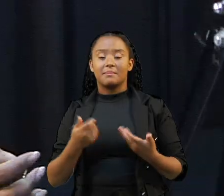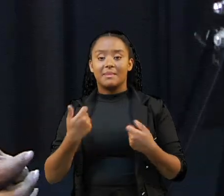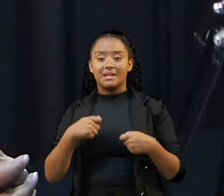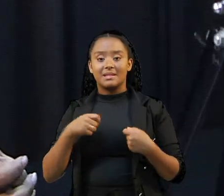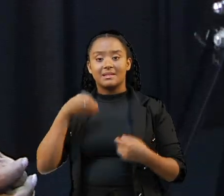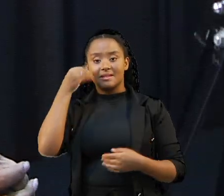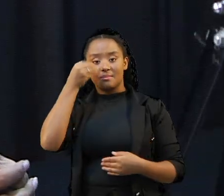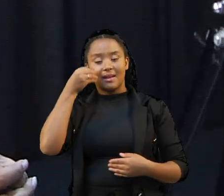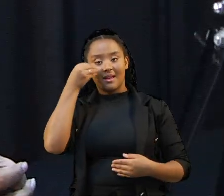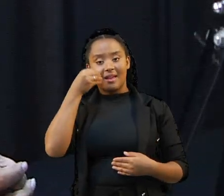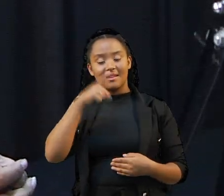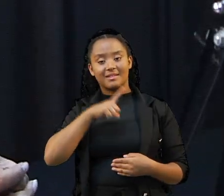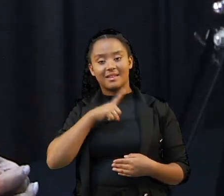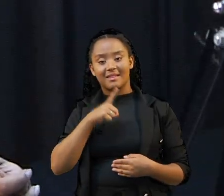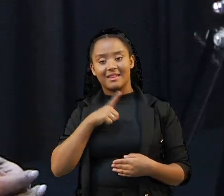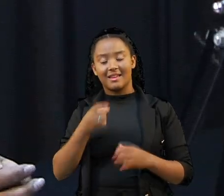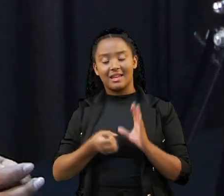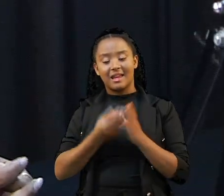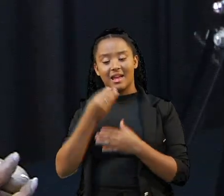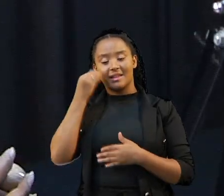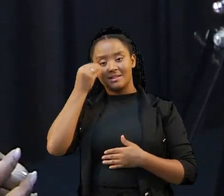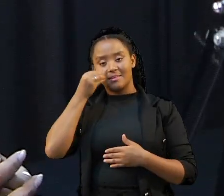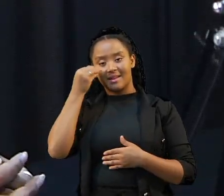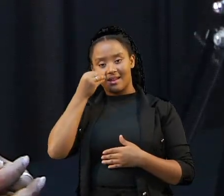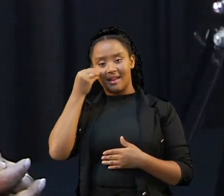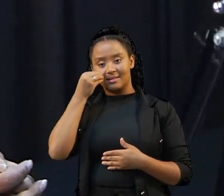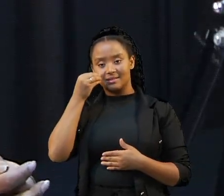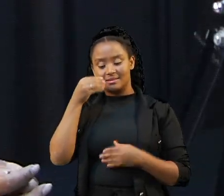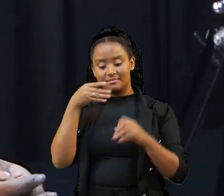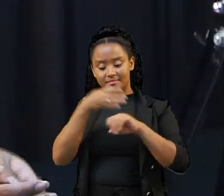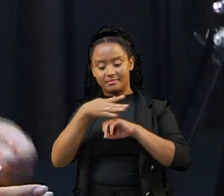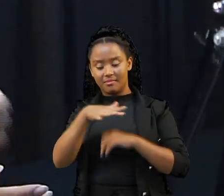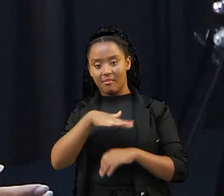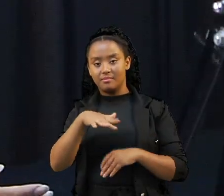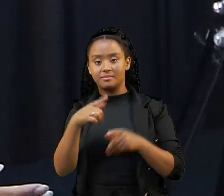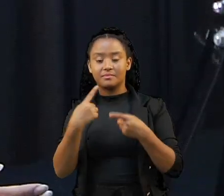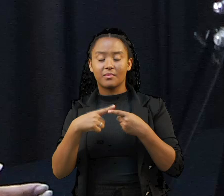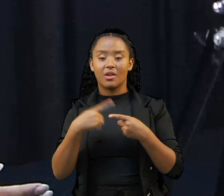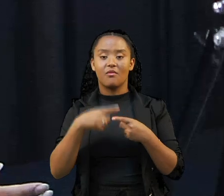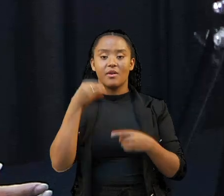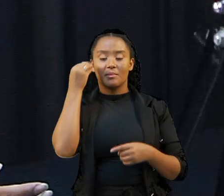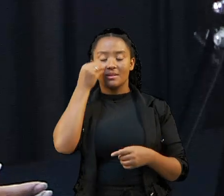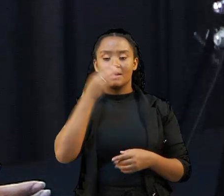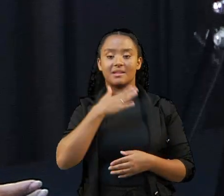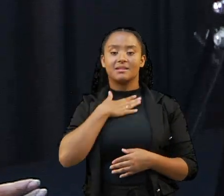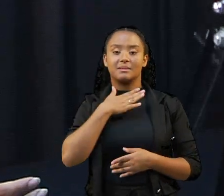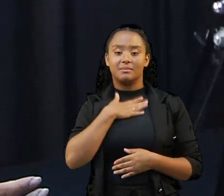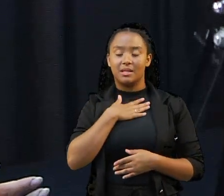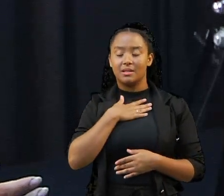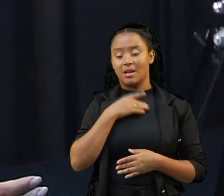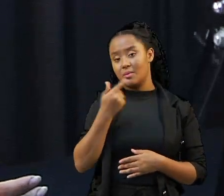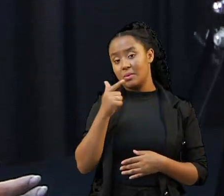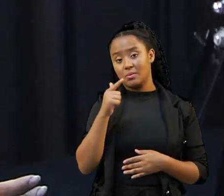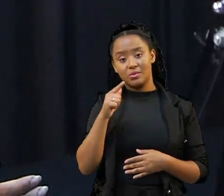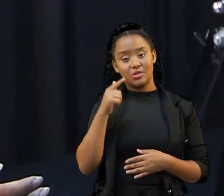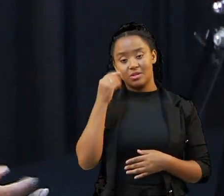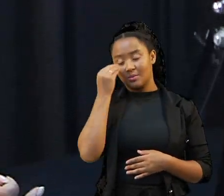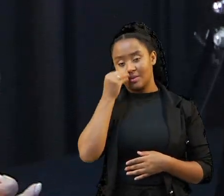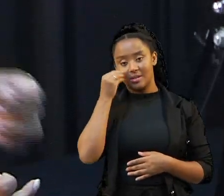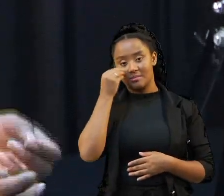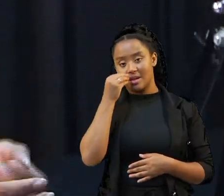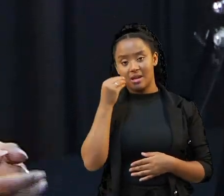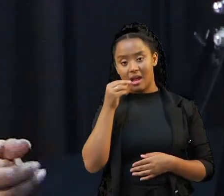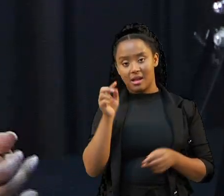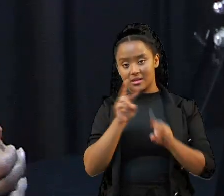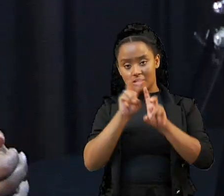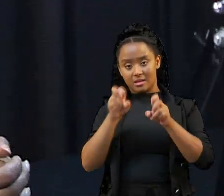Acho que exige uma experiência, é muito difícil criar experiência adentrando nele, porque foi isso que eu vivenciei. Eu não tinha muita